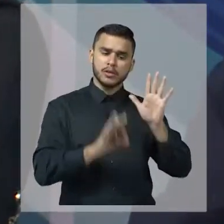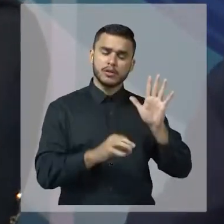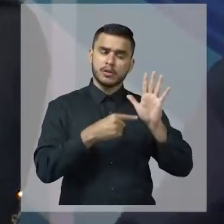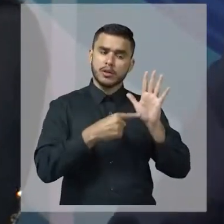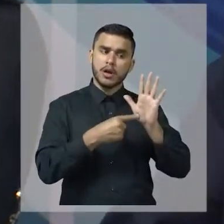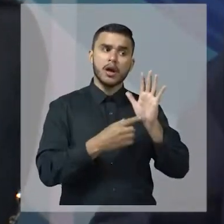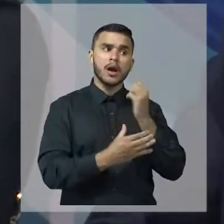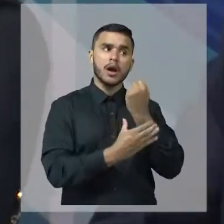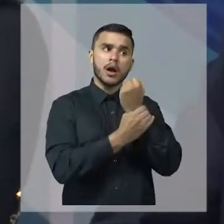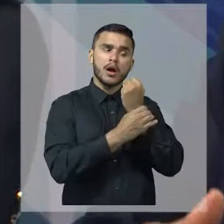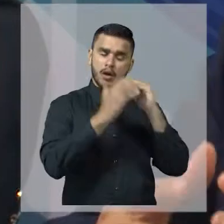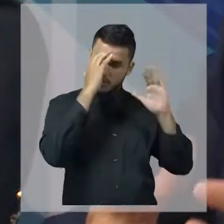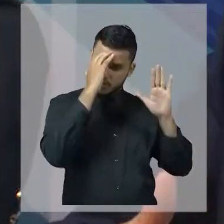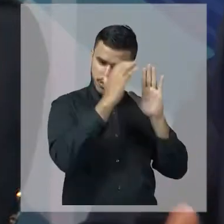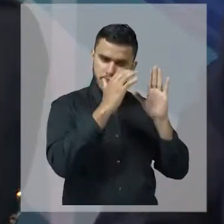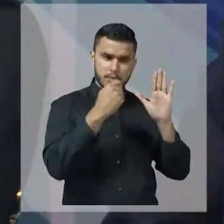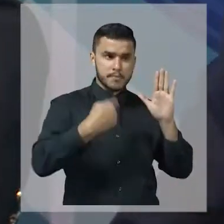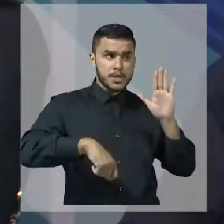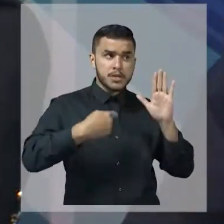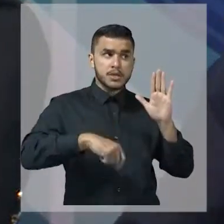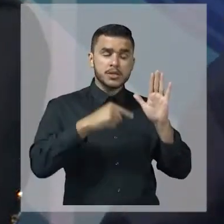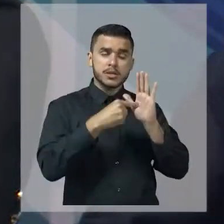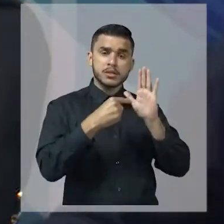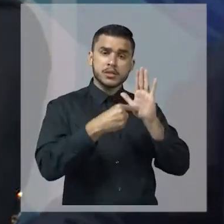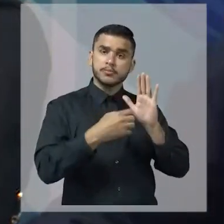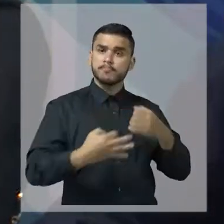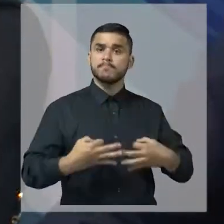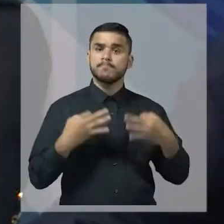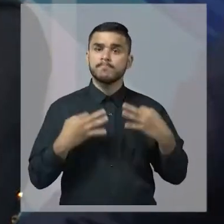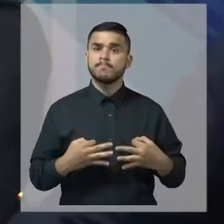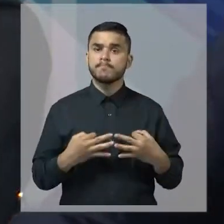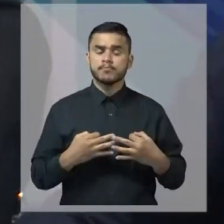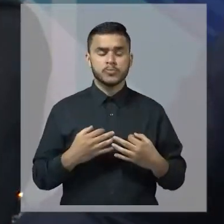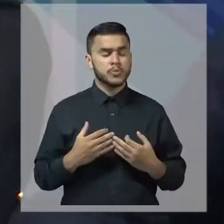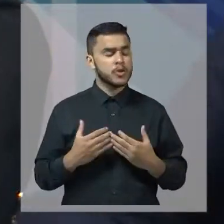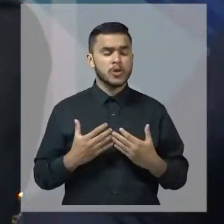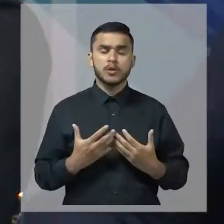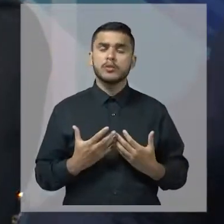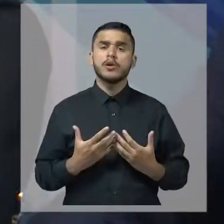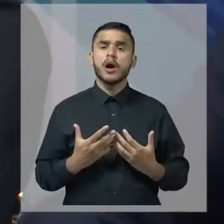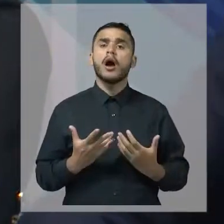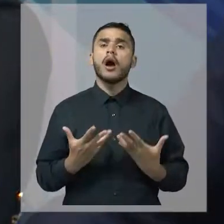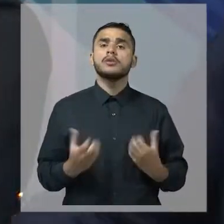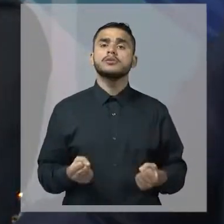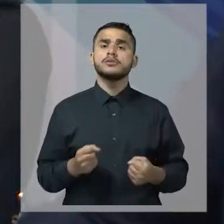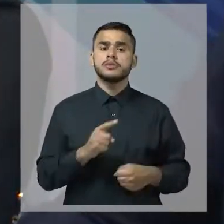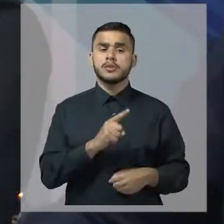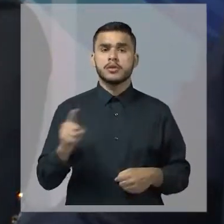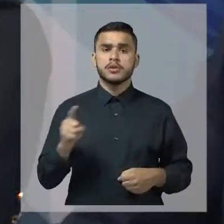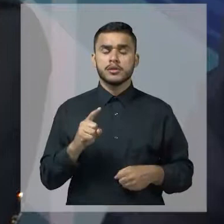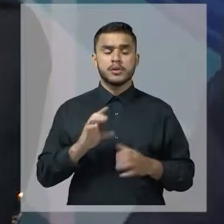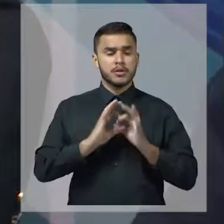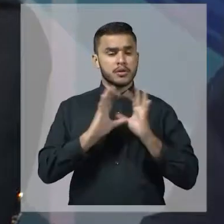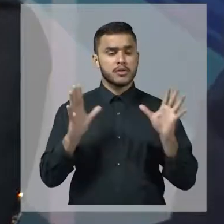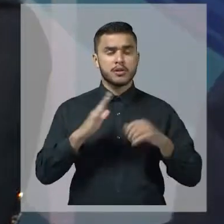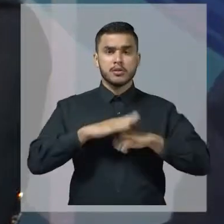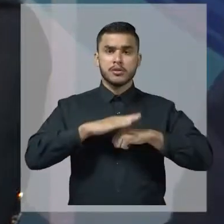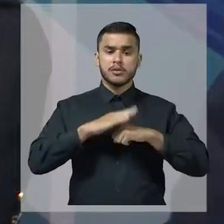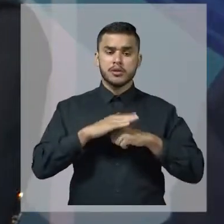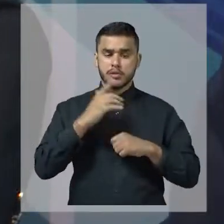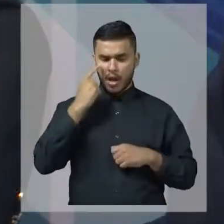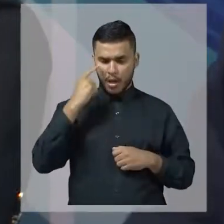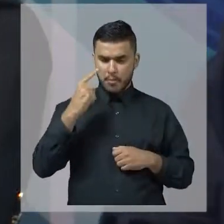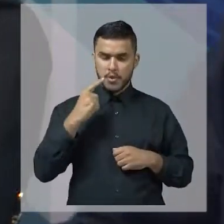garantir a certeza da idoneidade ou da independência, da imparcialidade do